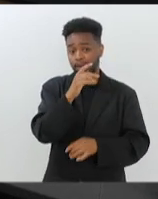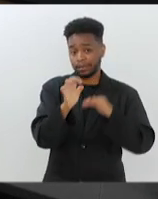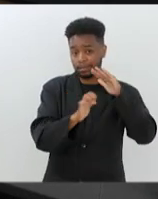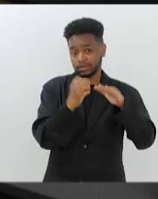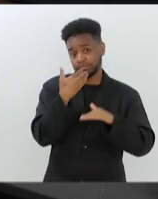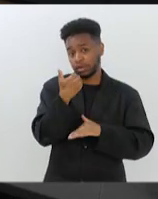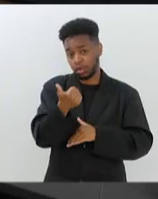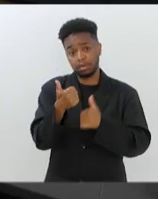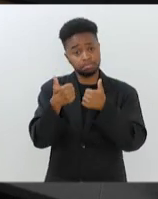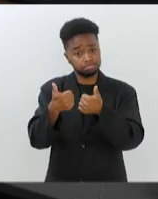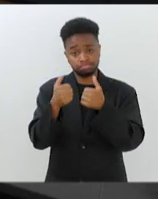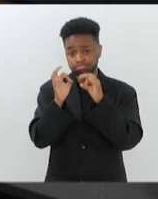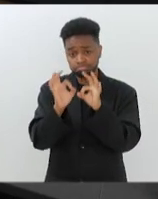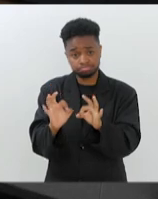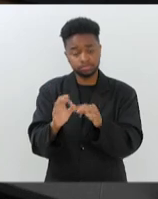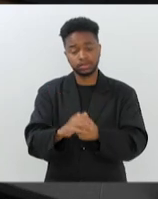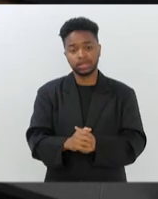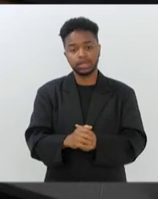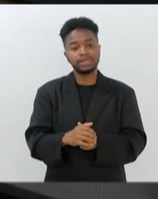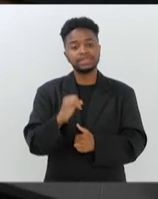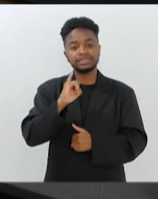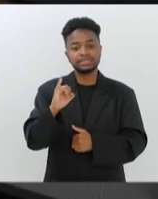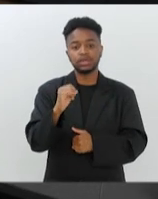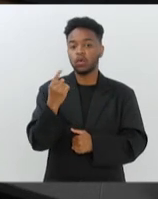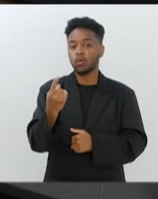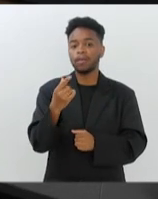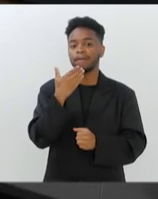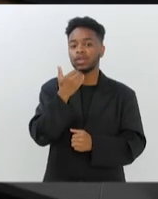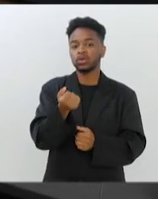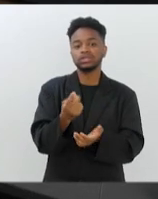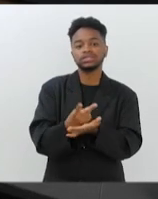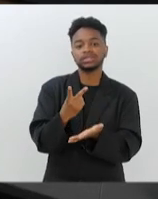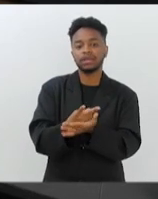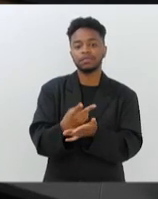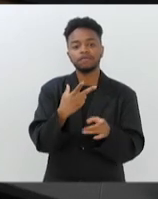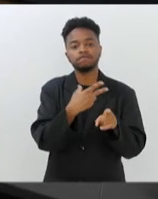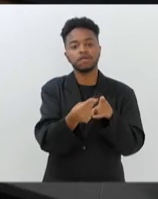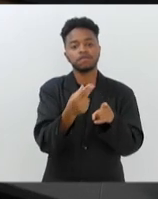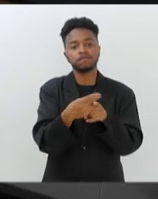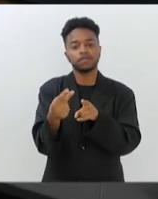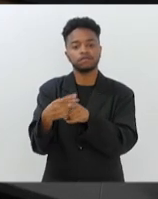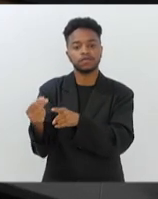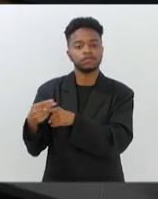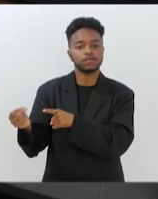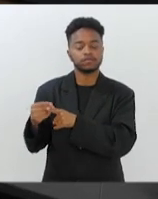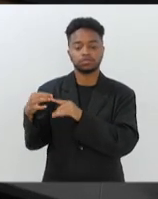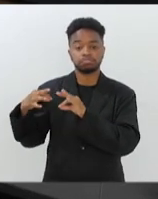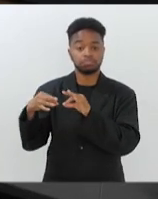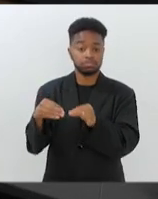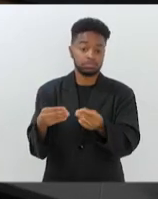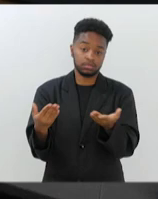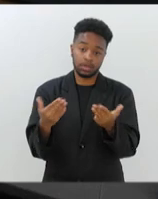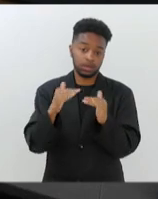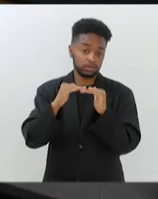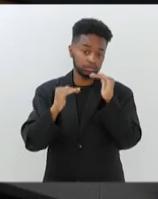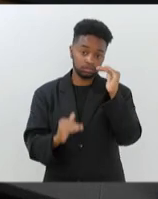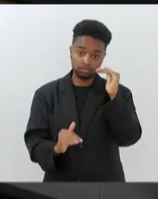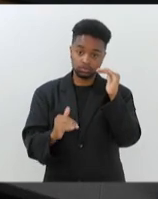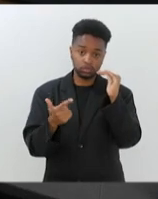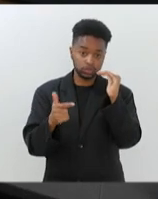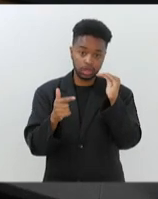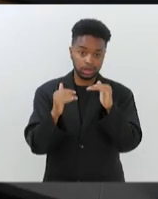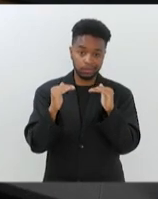legítimo se uma empresa for melhor que as outras sempre e vencer todos os certames vai haver desproporção do